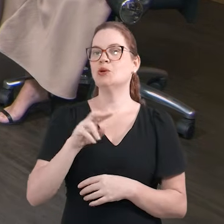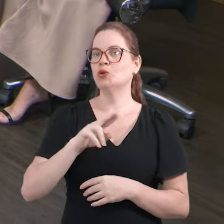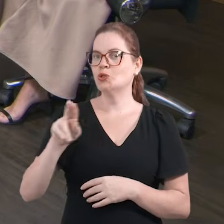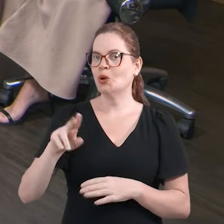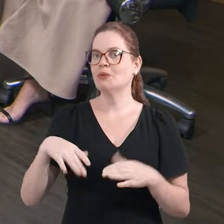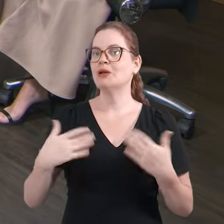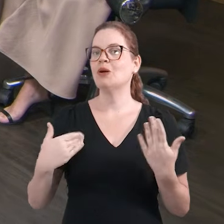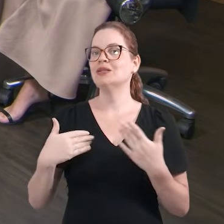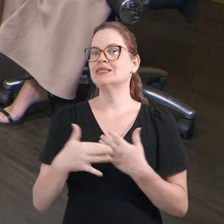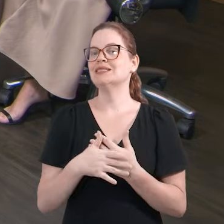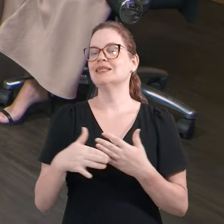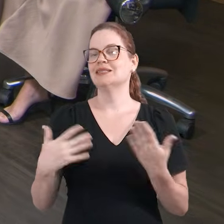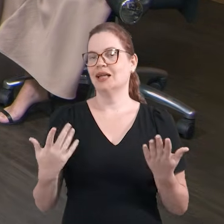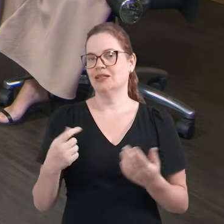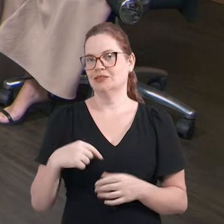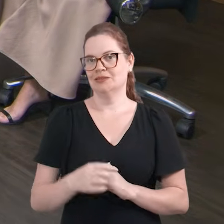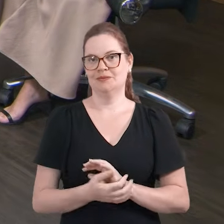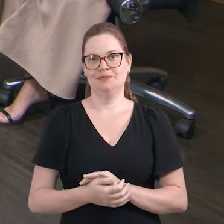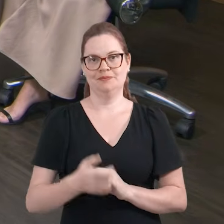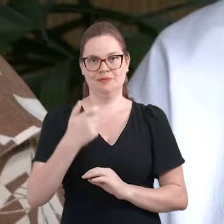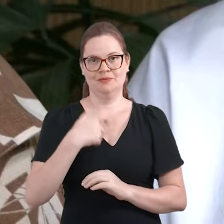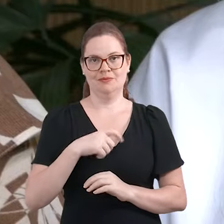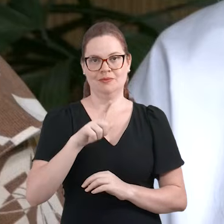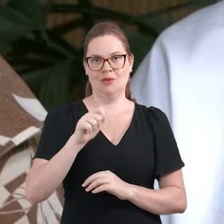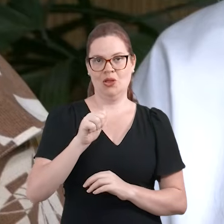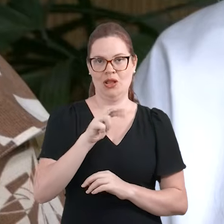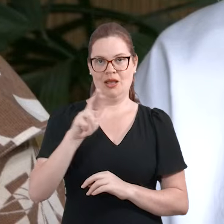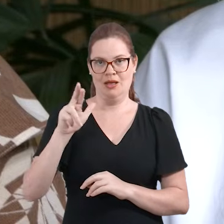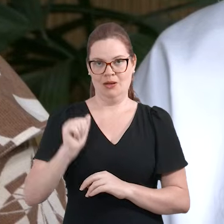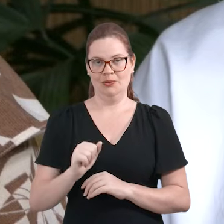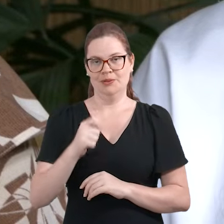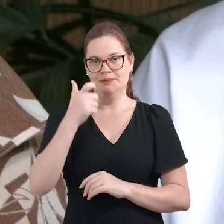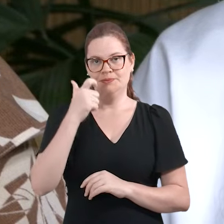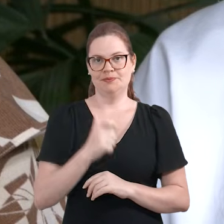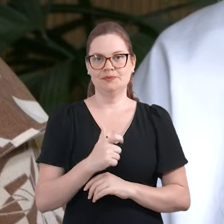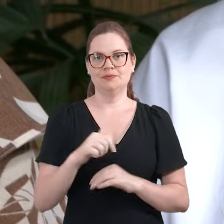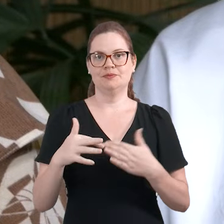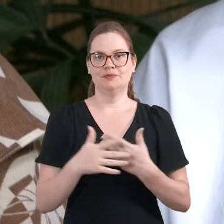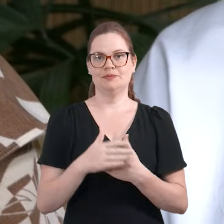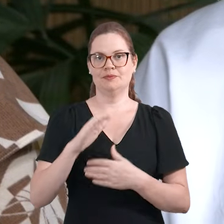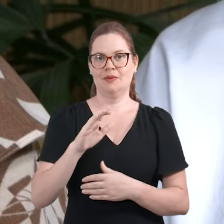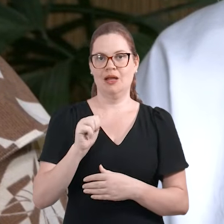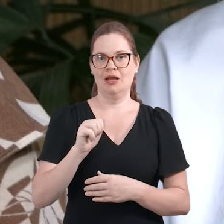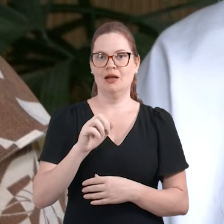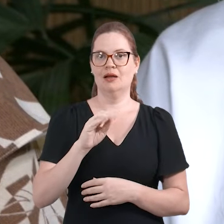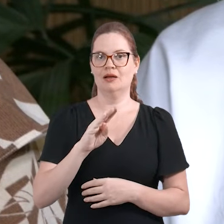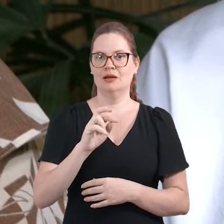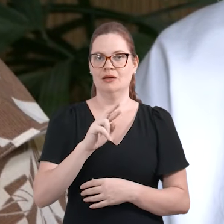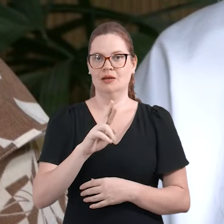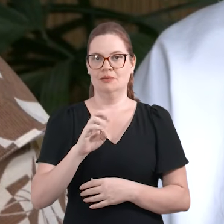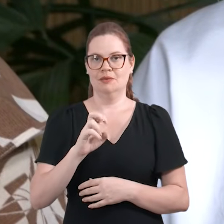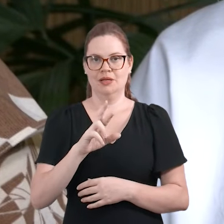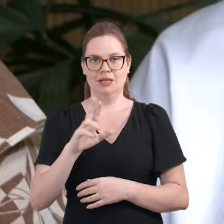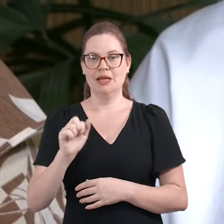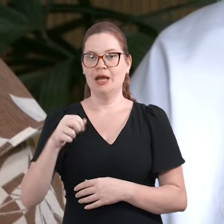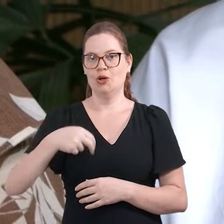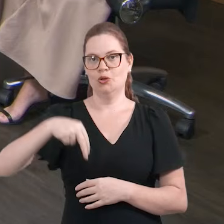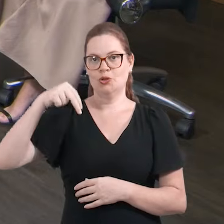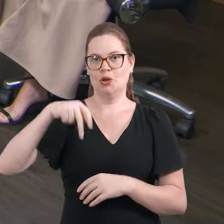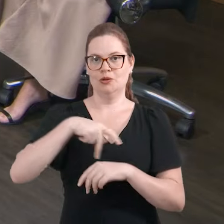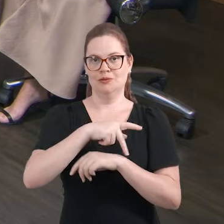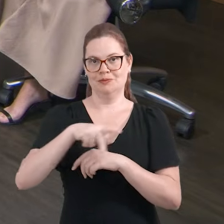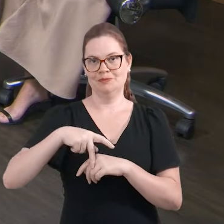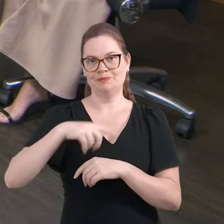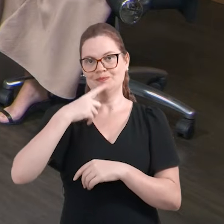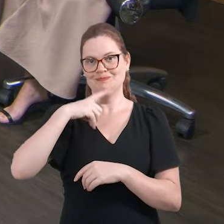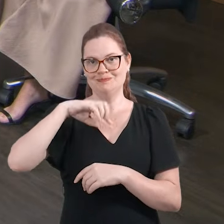e de que cidade, em que cidade que você mora? Eu sou Laura Vitória, sou da cidade de Cabrera, no norte do país. No norte da